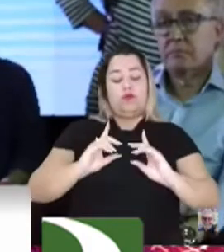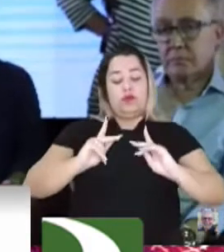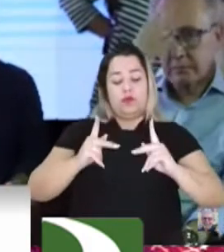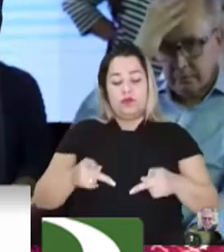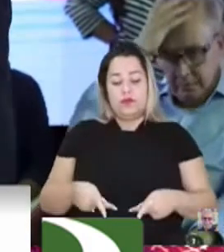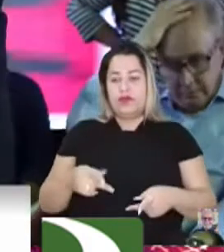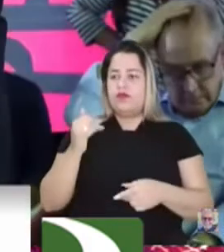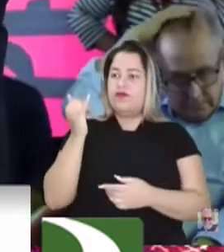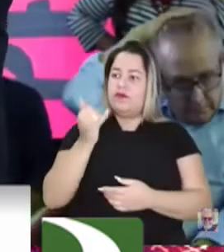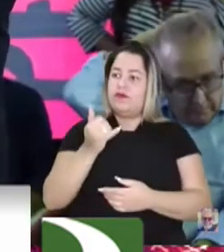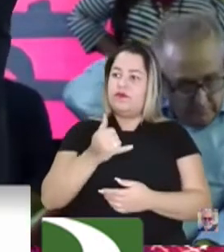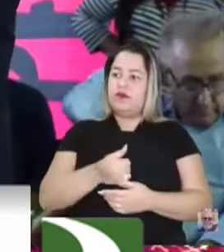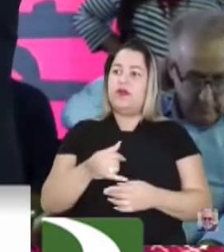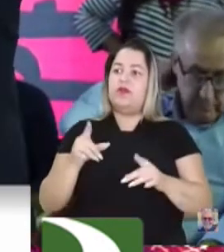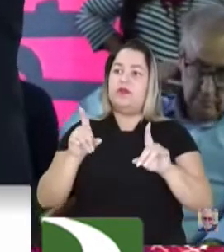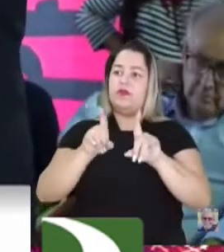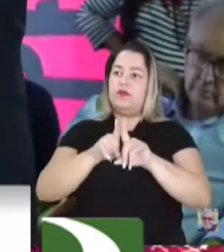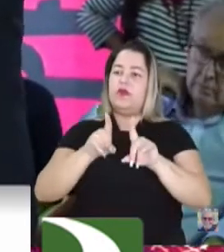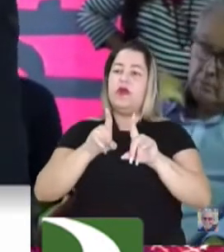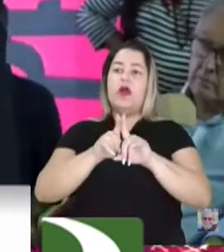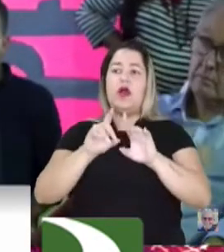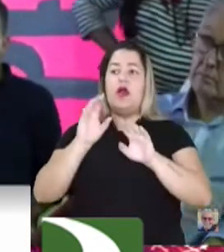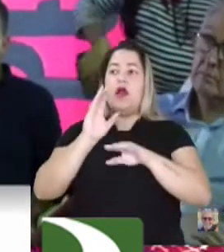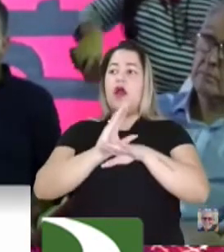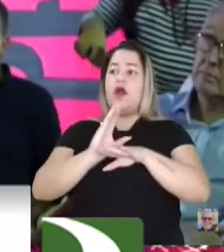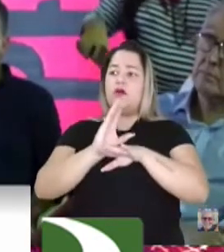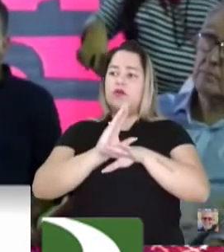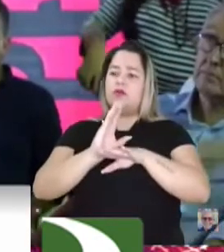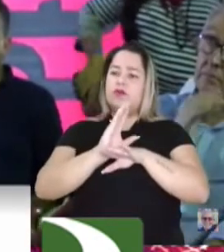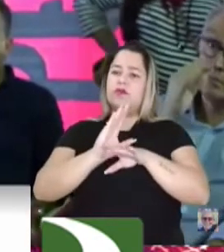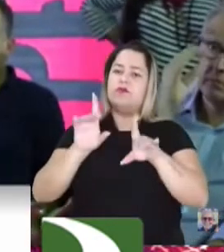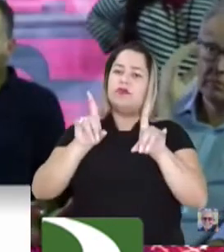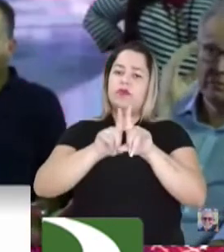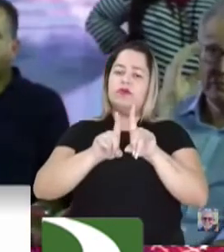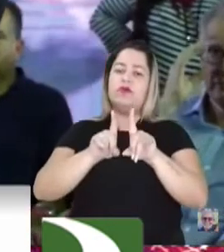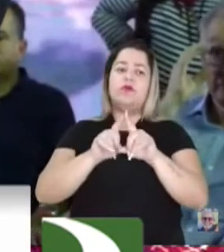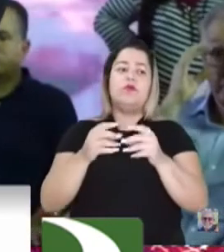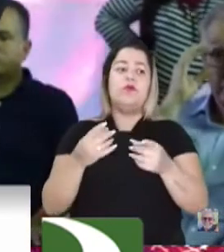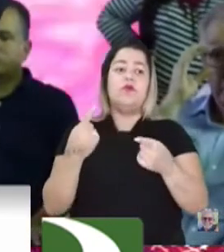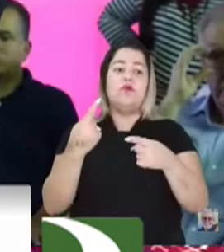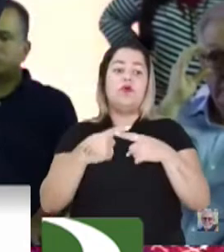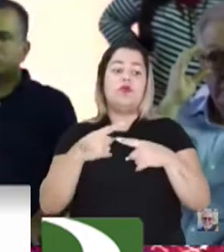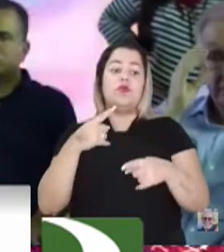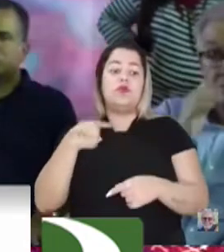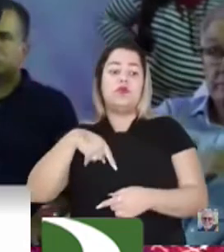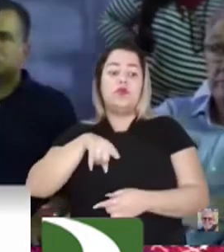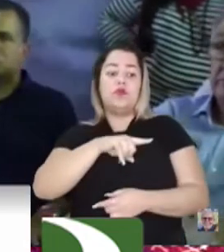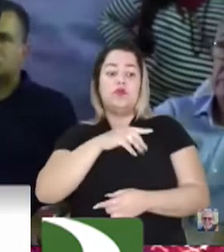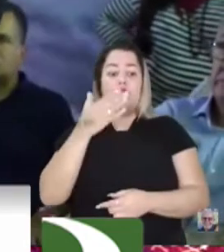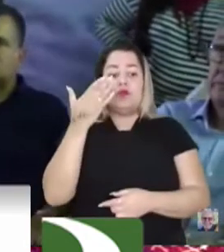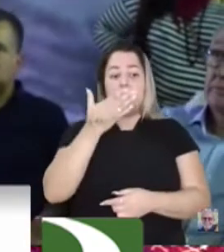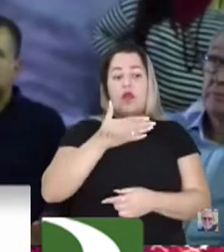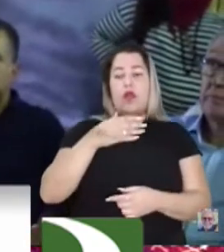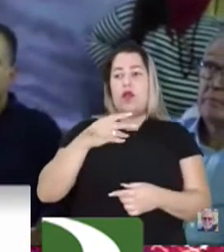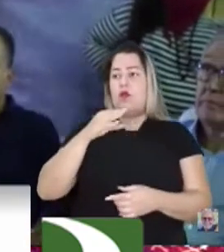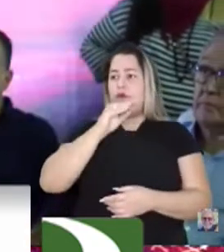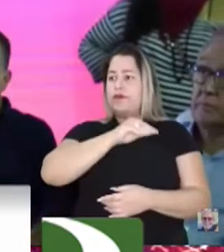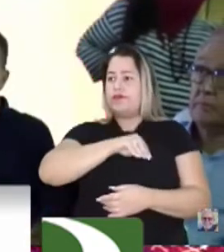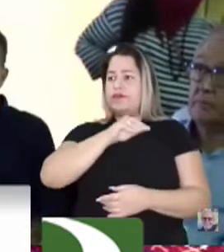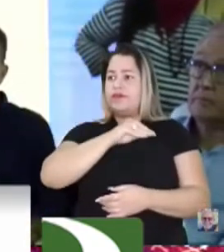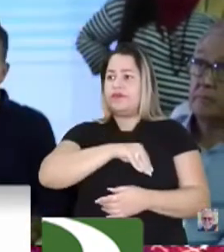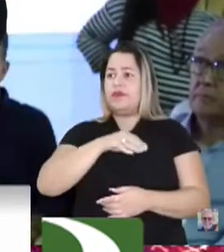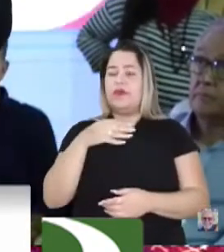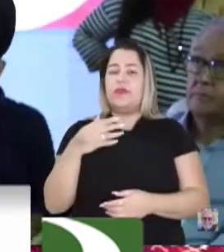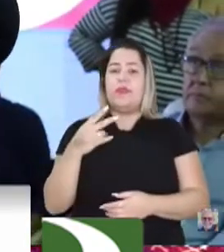49%. Há um compromisso com esse acionista majoritário. Ele é minoritário, aliás, nas ações, mas ele é muito poderoso porque é